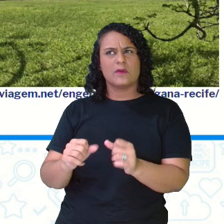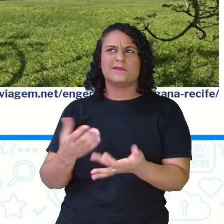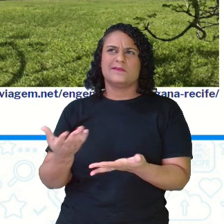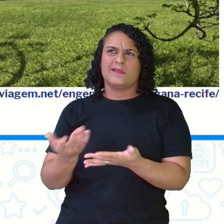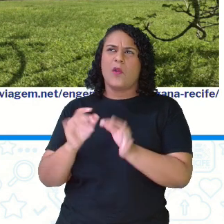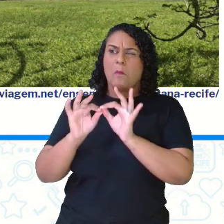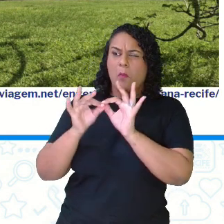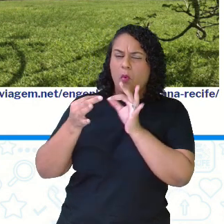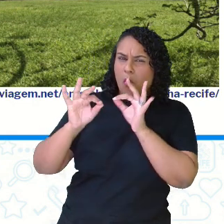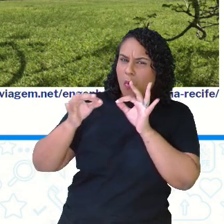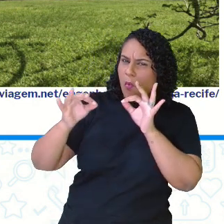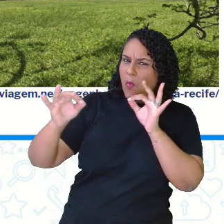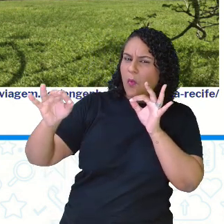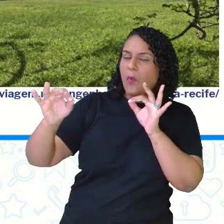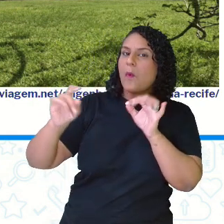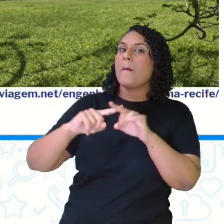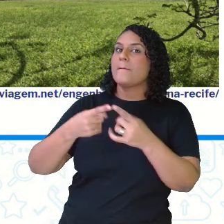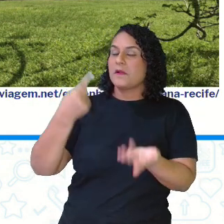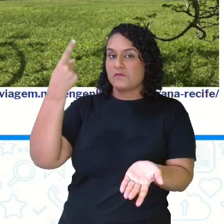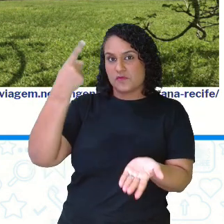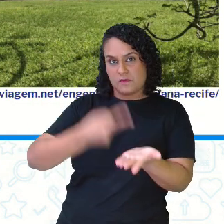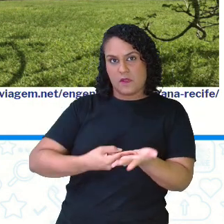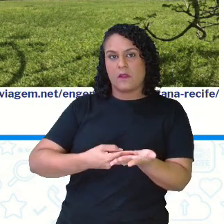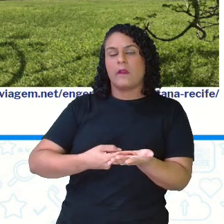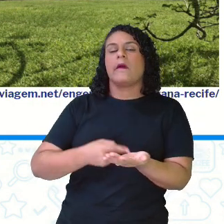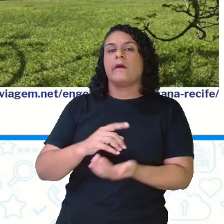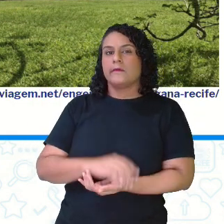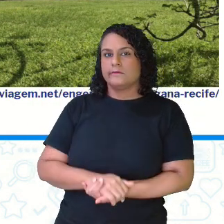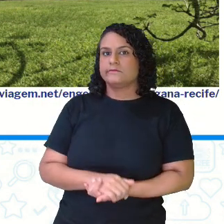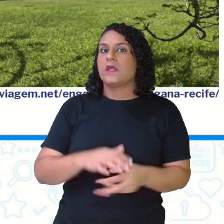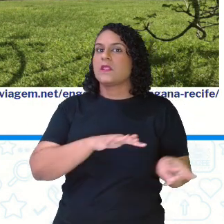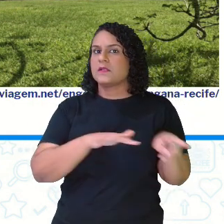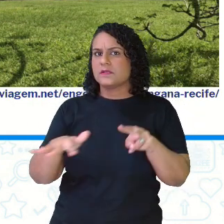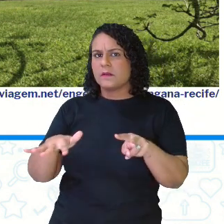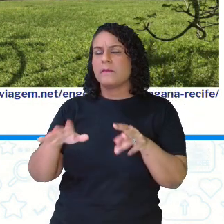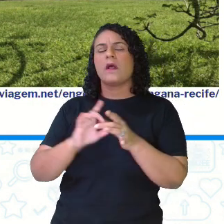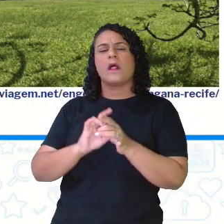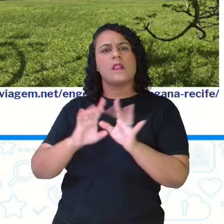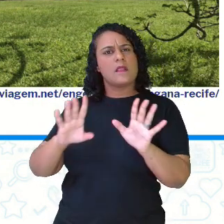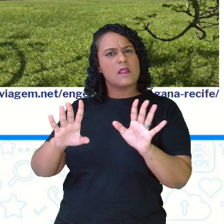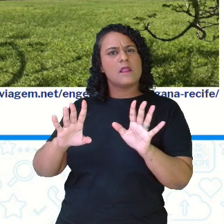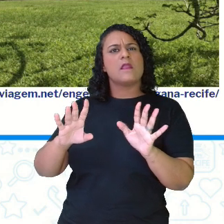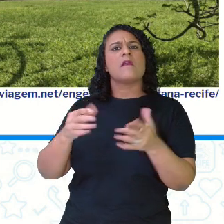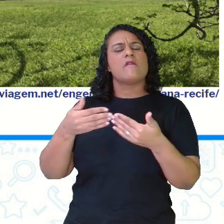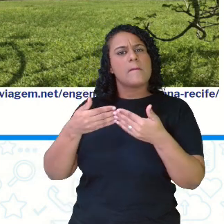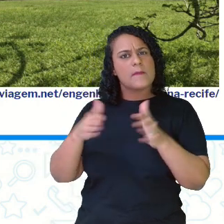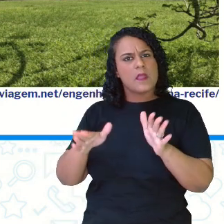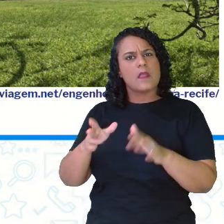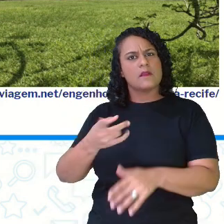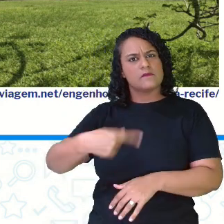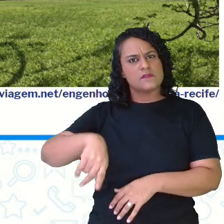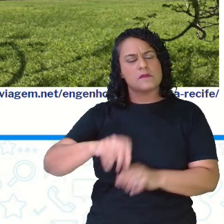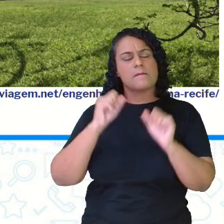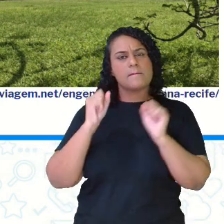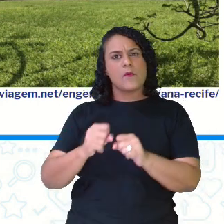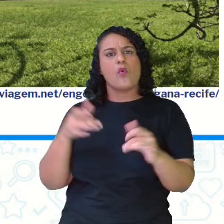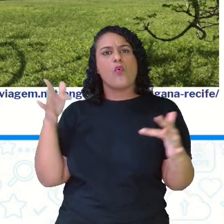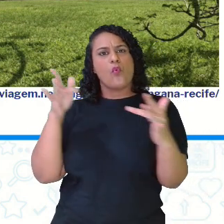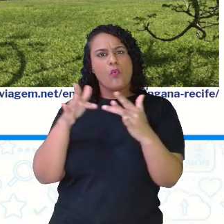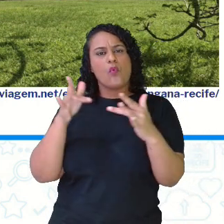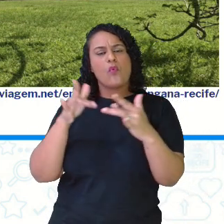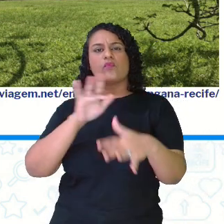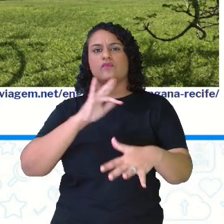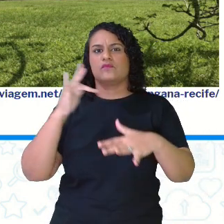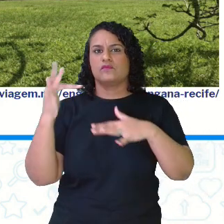tiver a possibilidade pode marcar, ele está aberto durante os dias da semana, você vai lá, pode entrar em contato pelas redes sociais, agendar uma